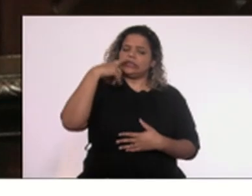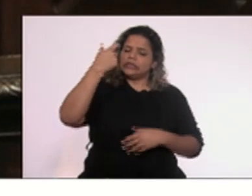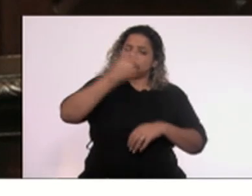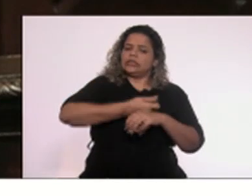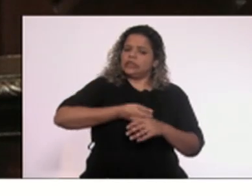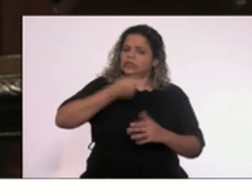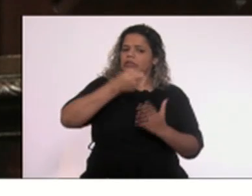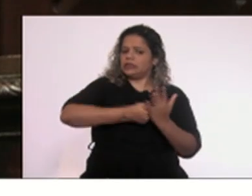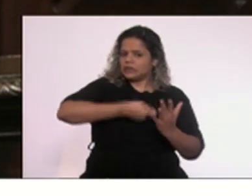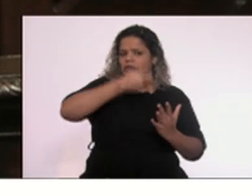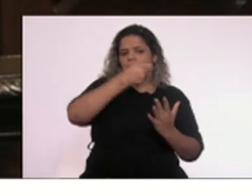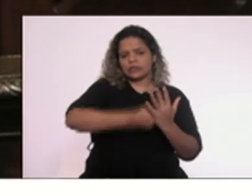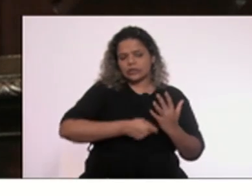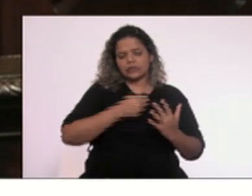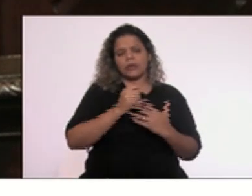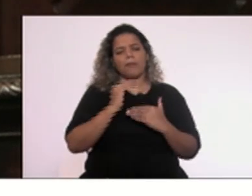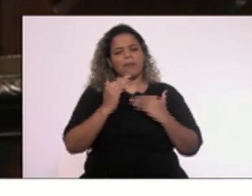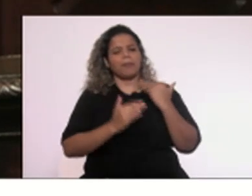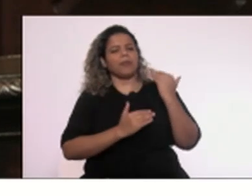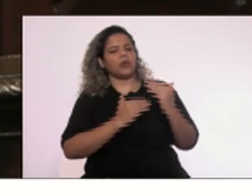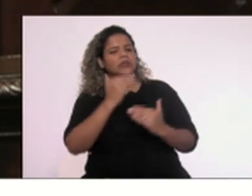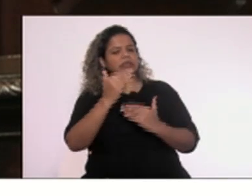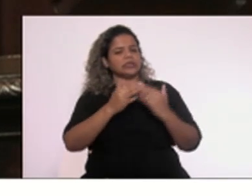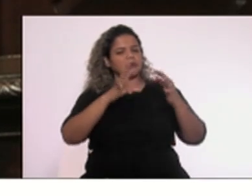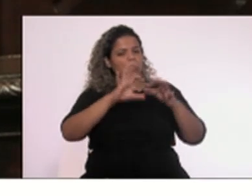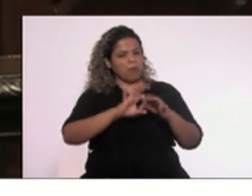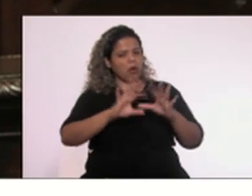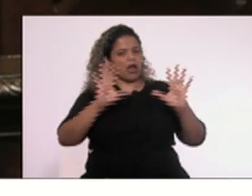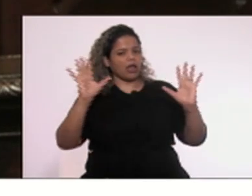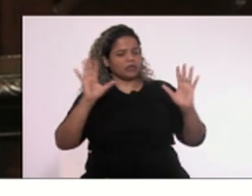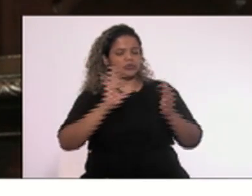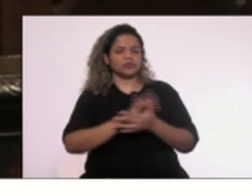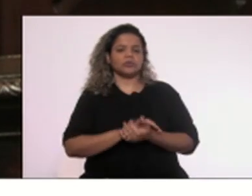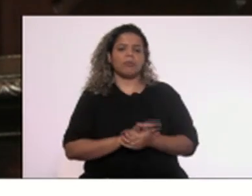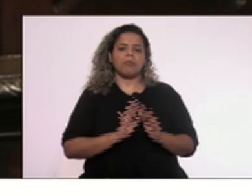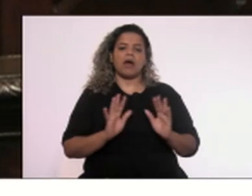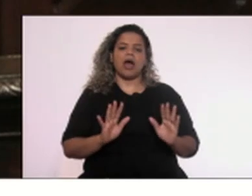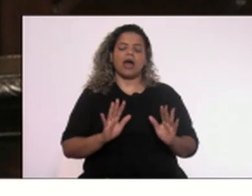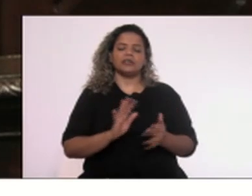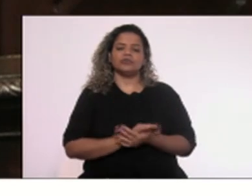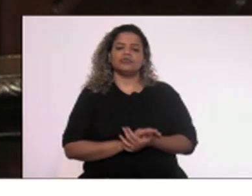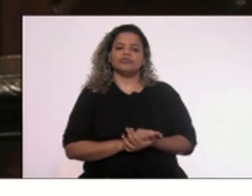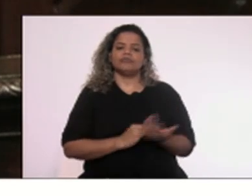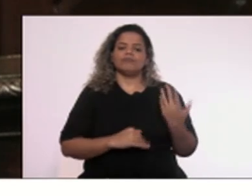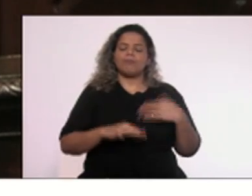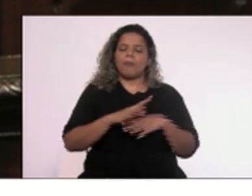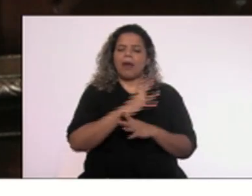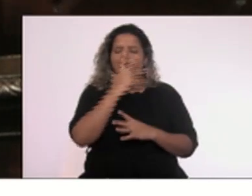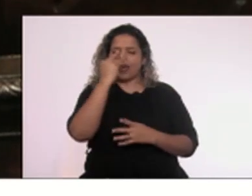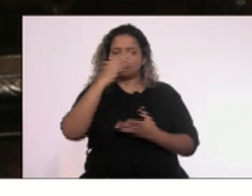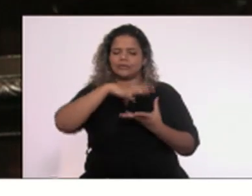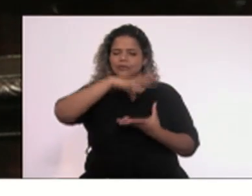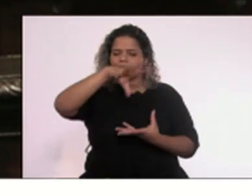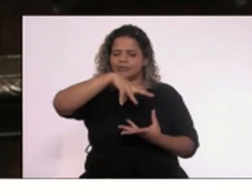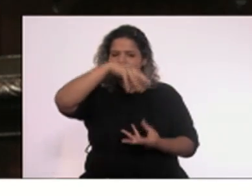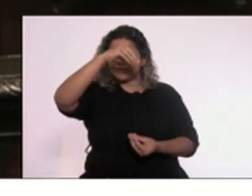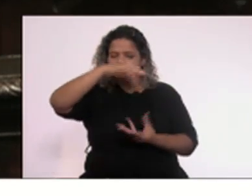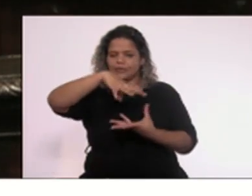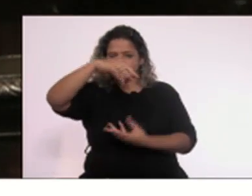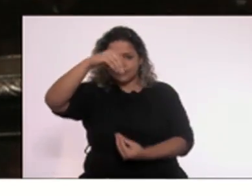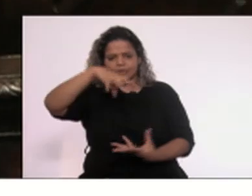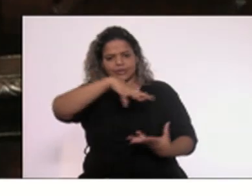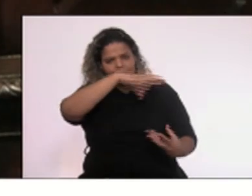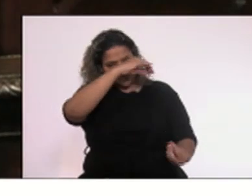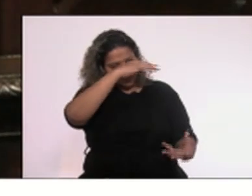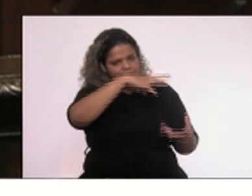barrancos, vivemos um processo democrático, mas com o fantasma